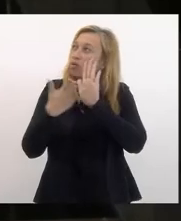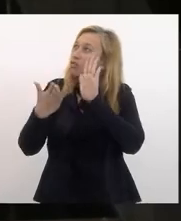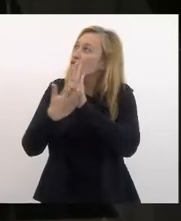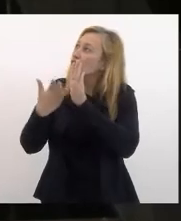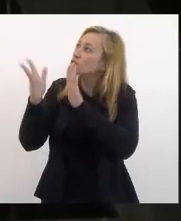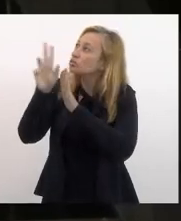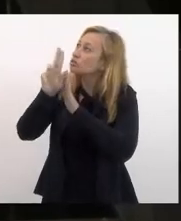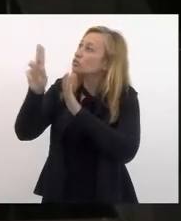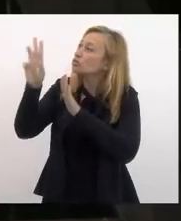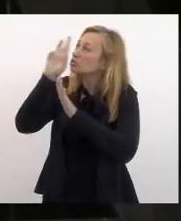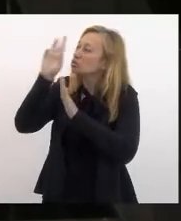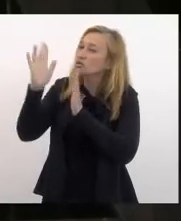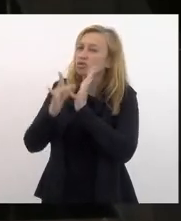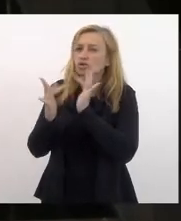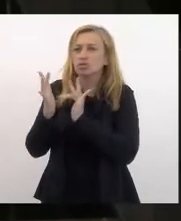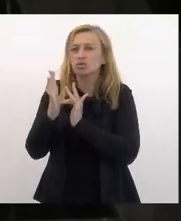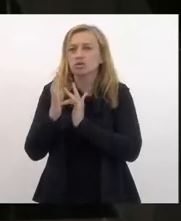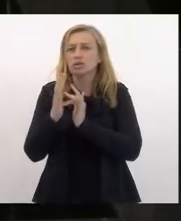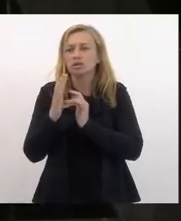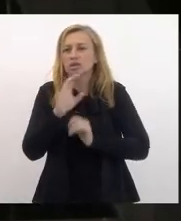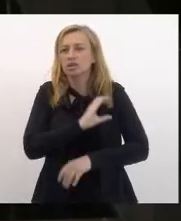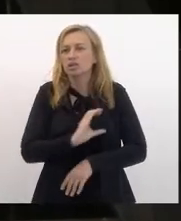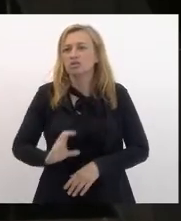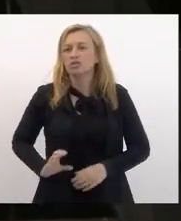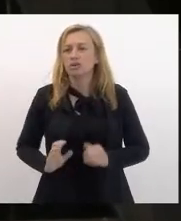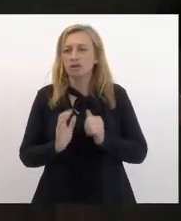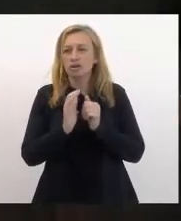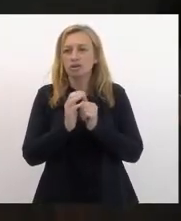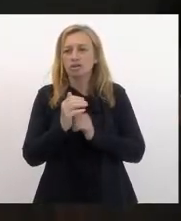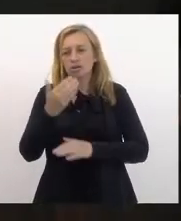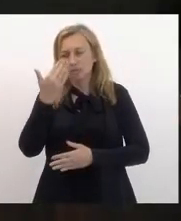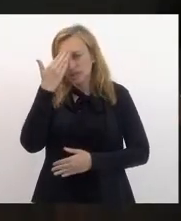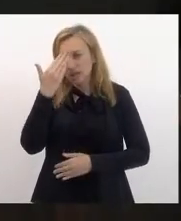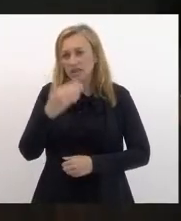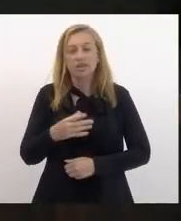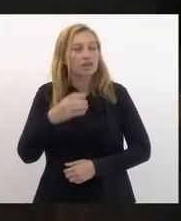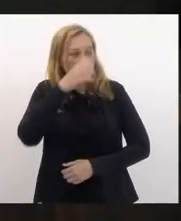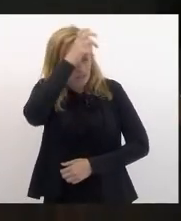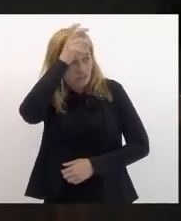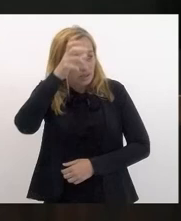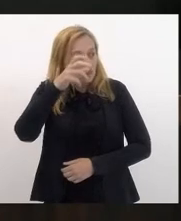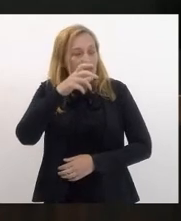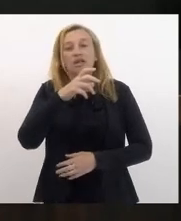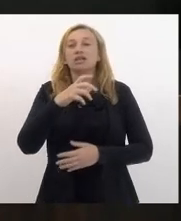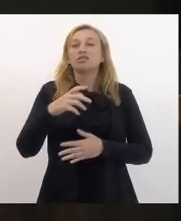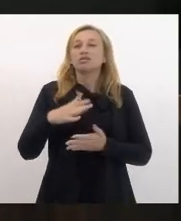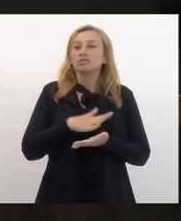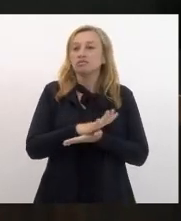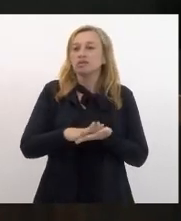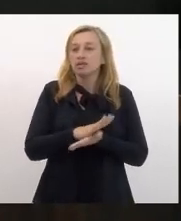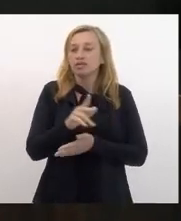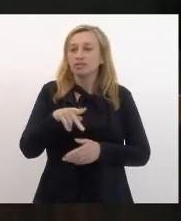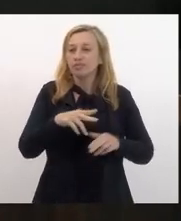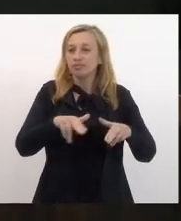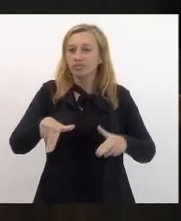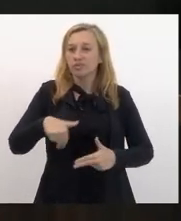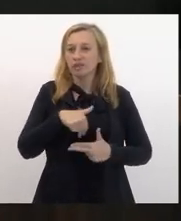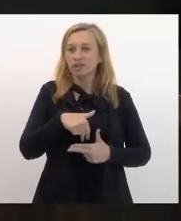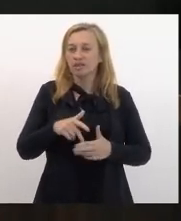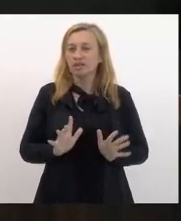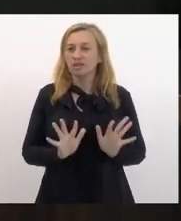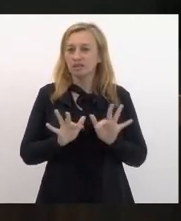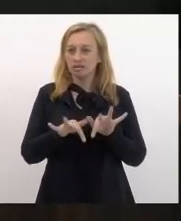nosso Senhor Jesus Cristo. Muito obrigado. Obrigada, deputado. Não havendo mais oradores inscritos, a